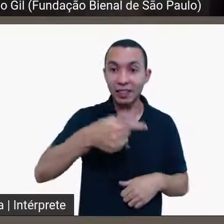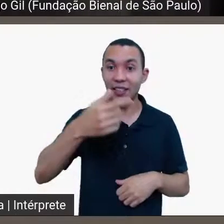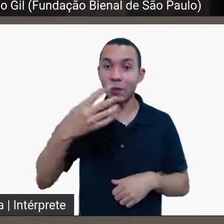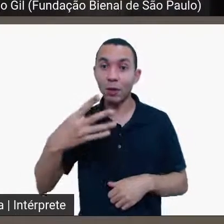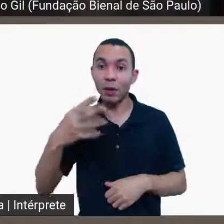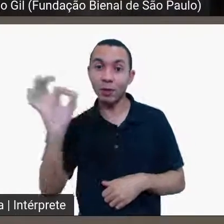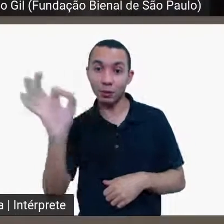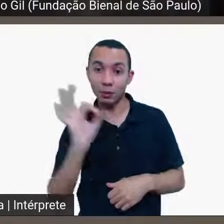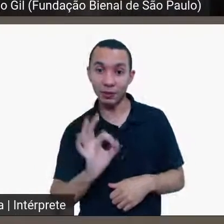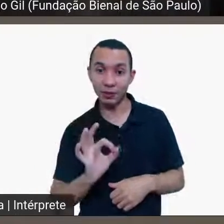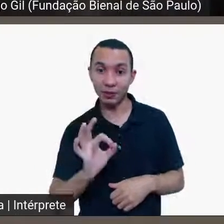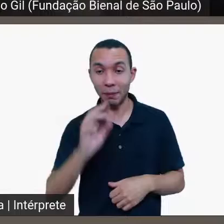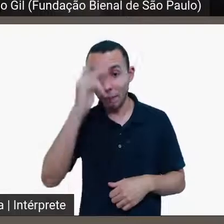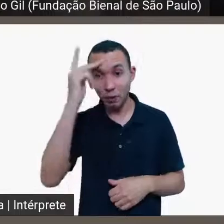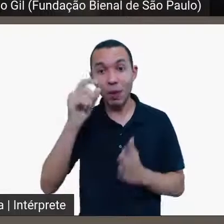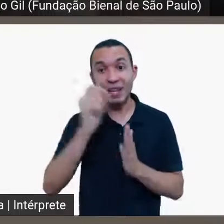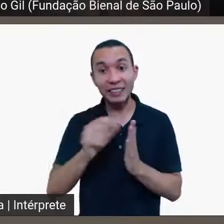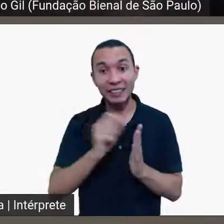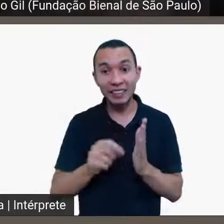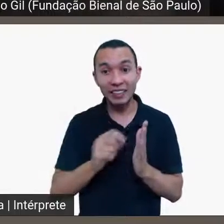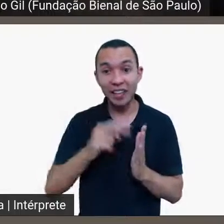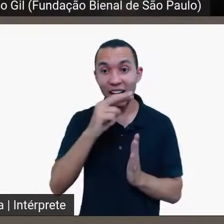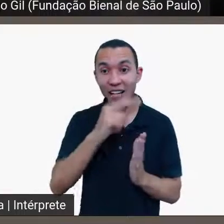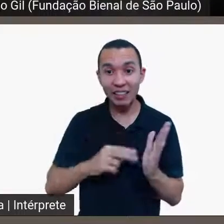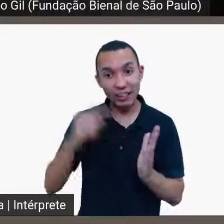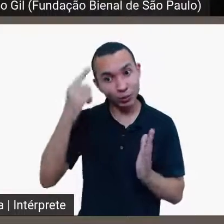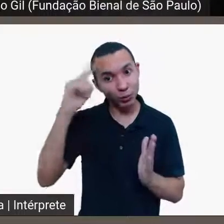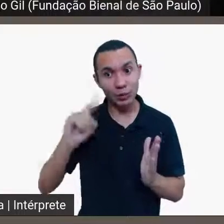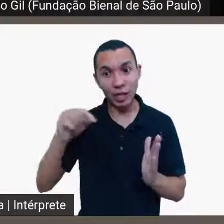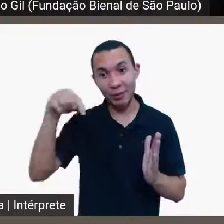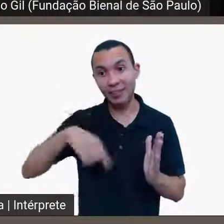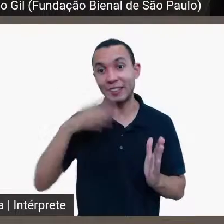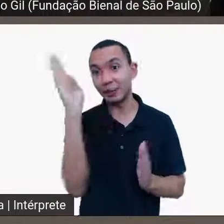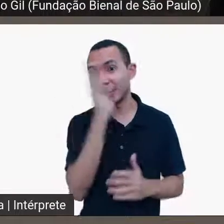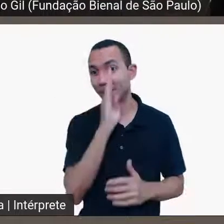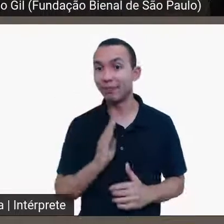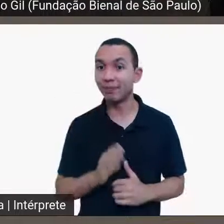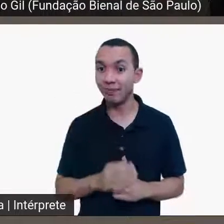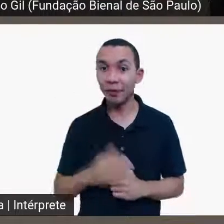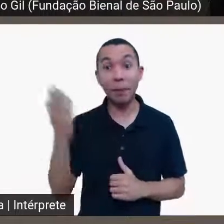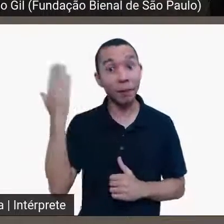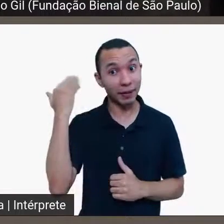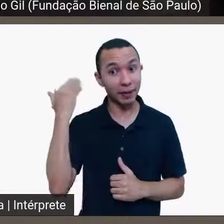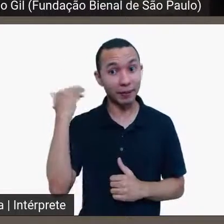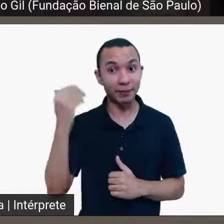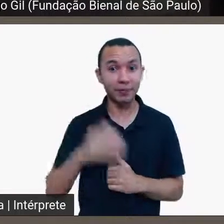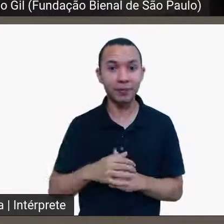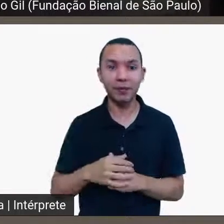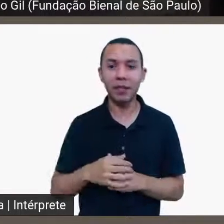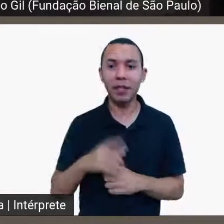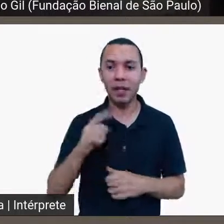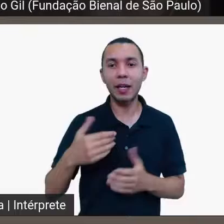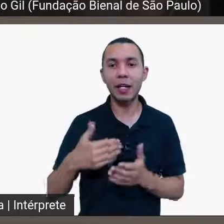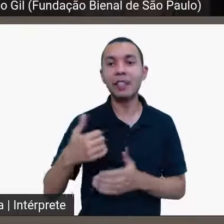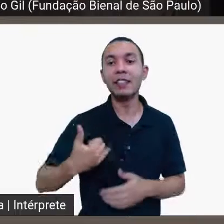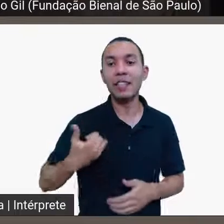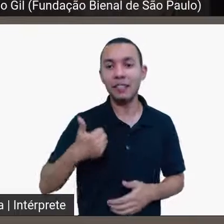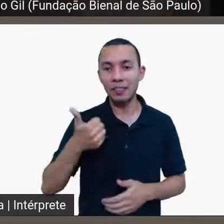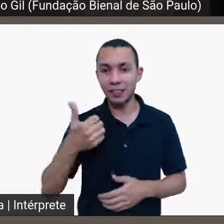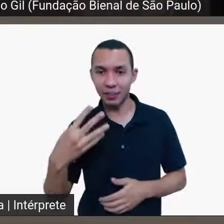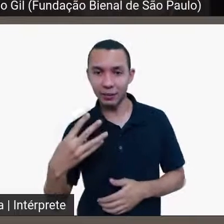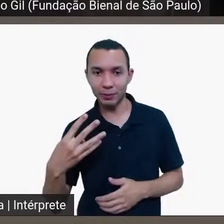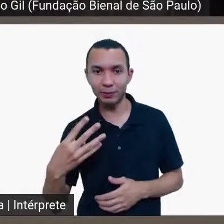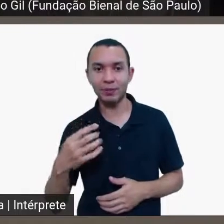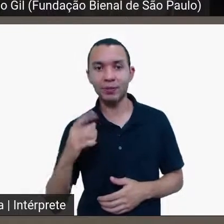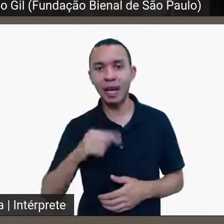74% de analfabetos no Brasil. Analfabetos acima de 14 anos. Ou seja, era uma